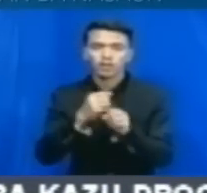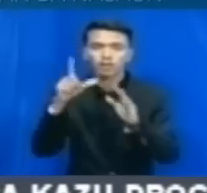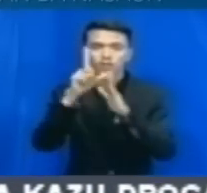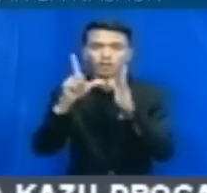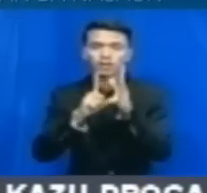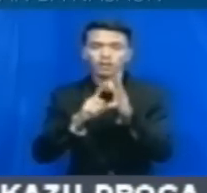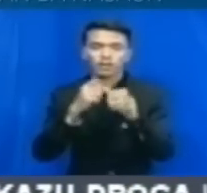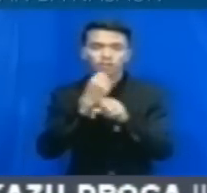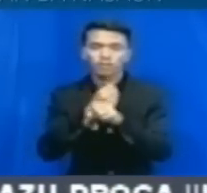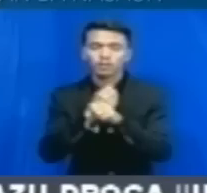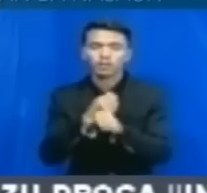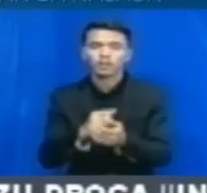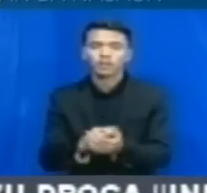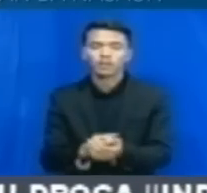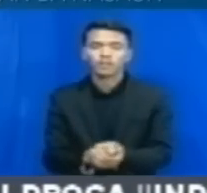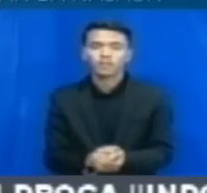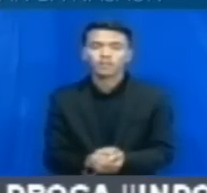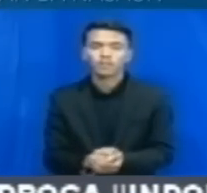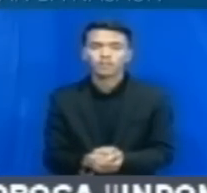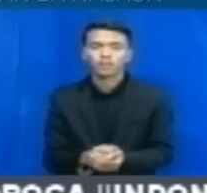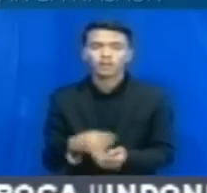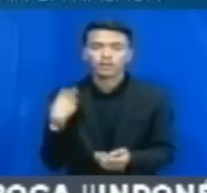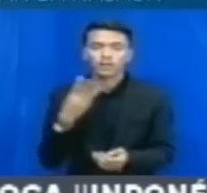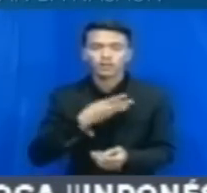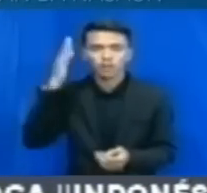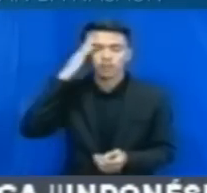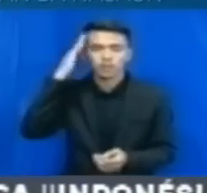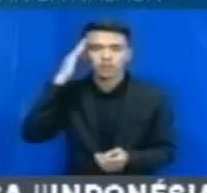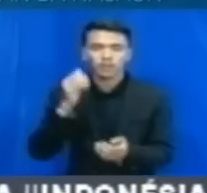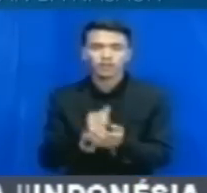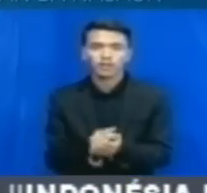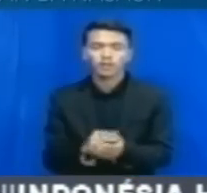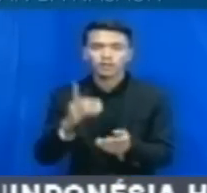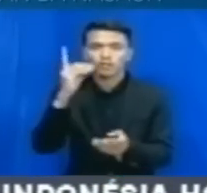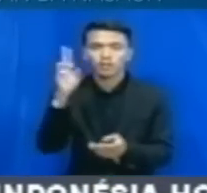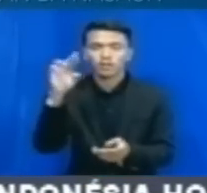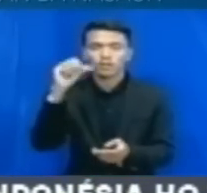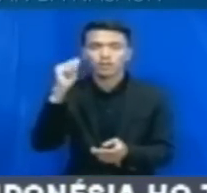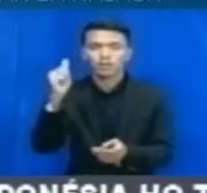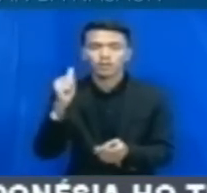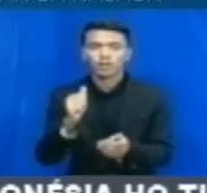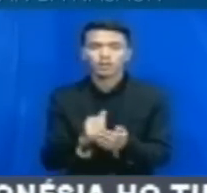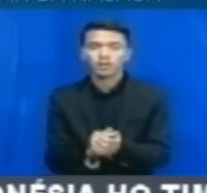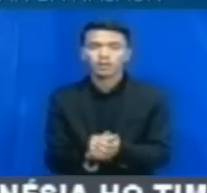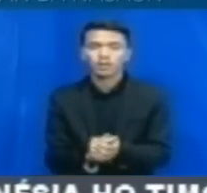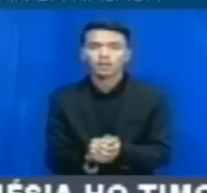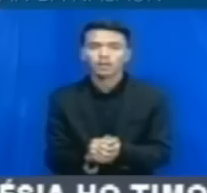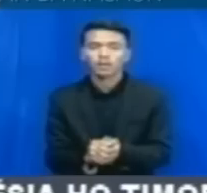la forti se turlo sita quando se ita considera buat droga ne buat ida ne be